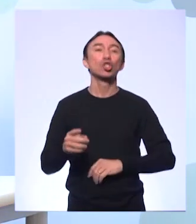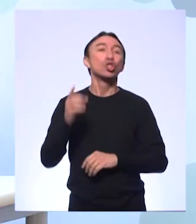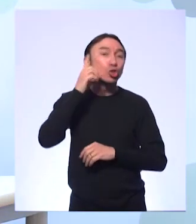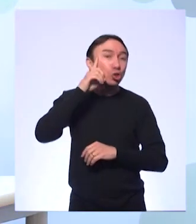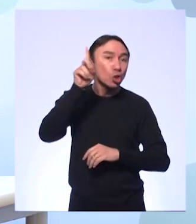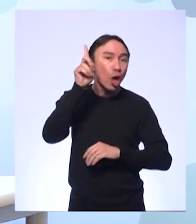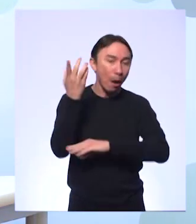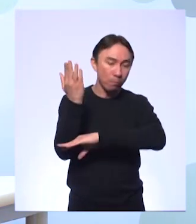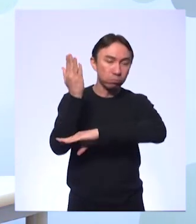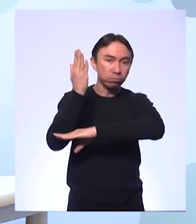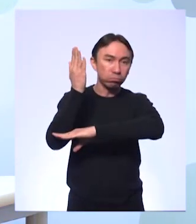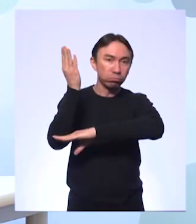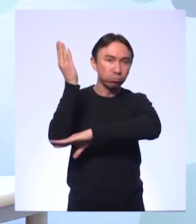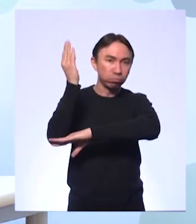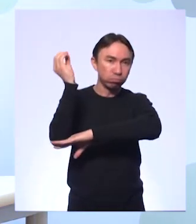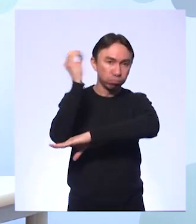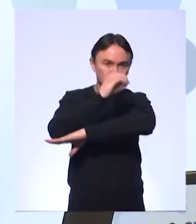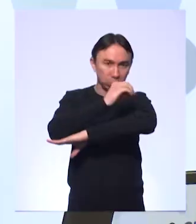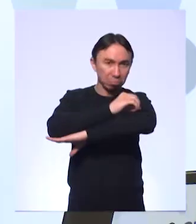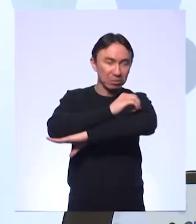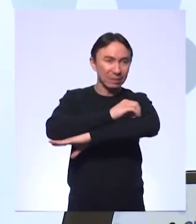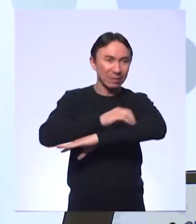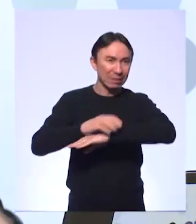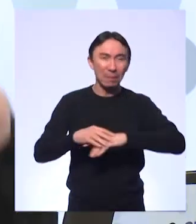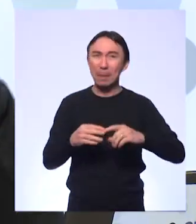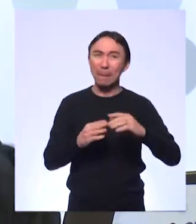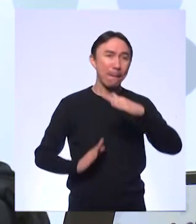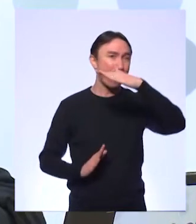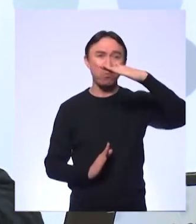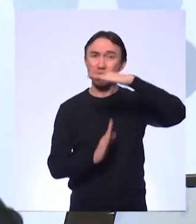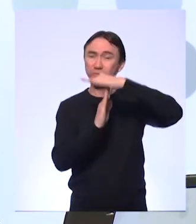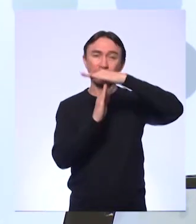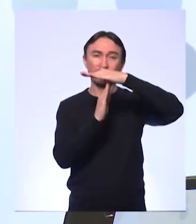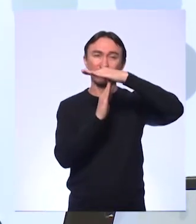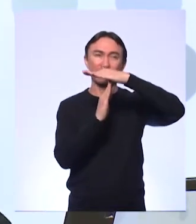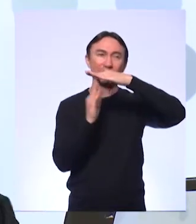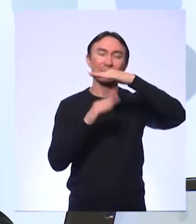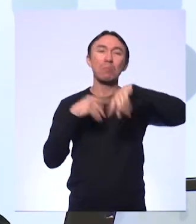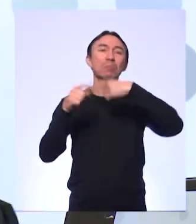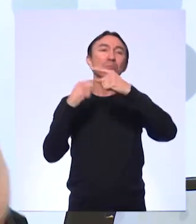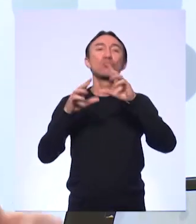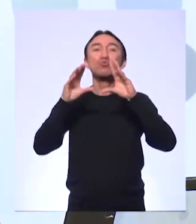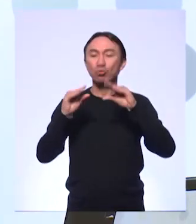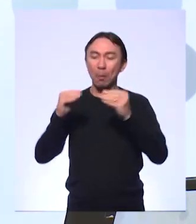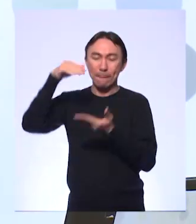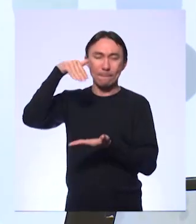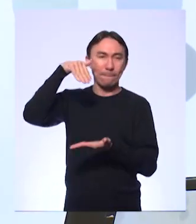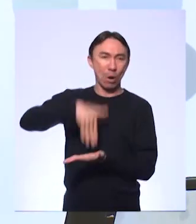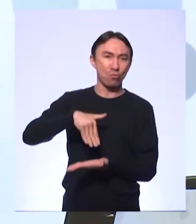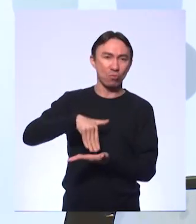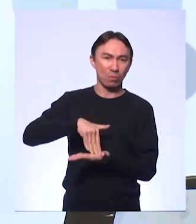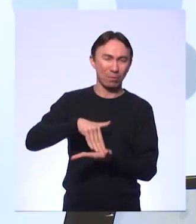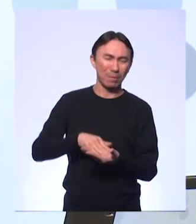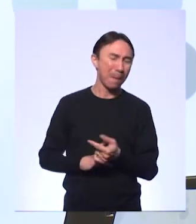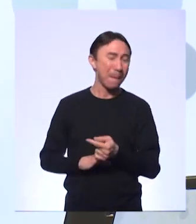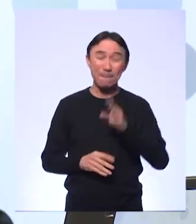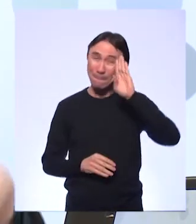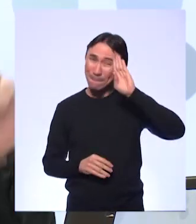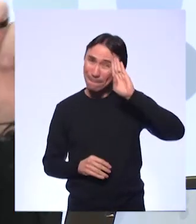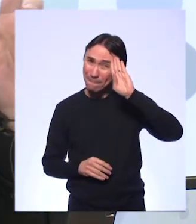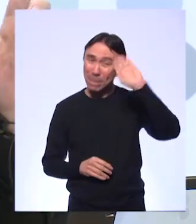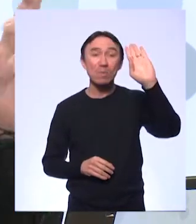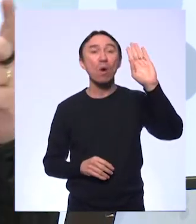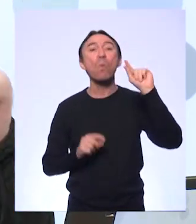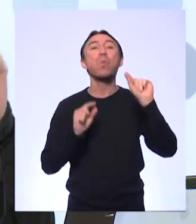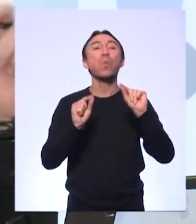tem uma amplitude maior. Mas quando é noite, aí a temperatura baixa. Principalmente nos desertos. Né? Você pode